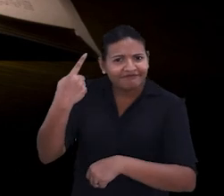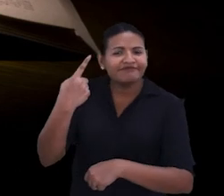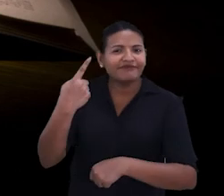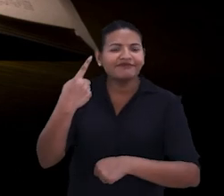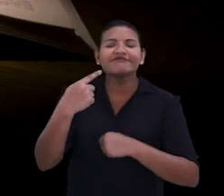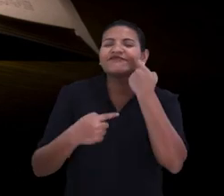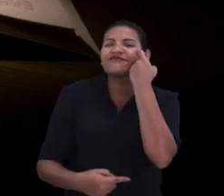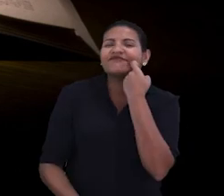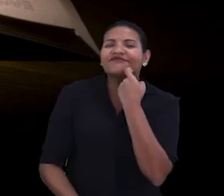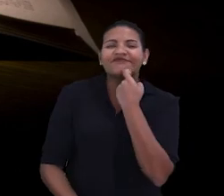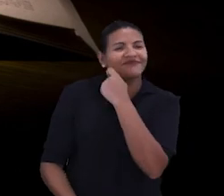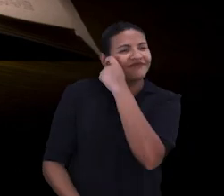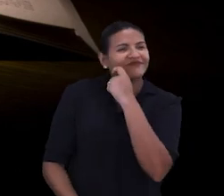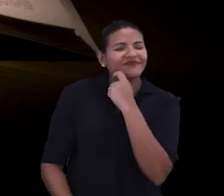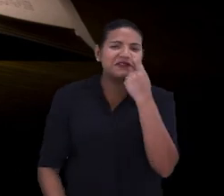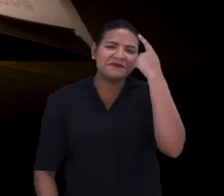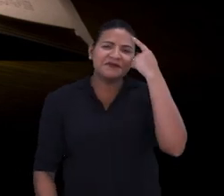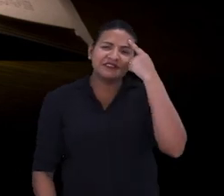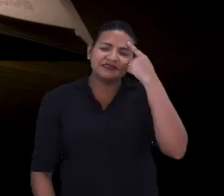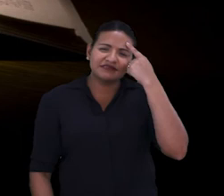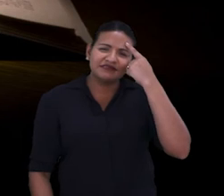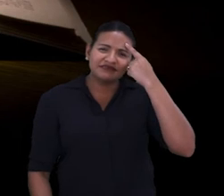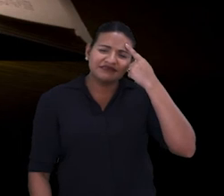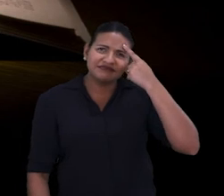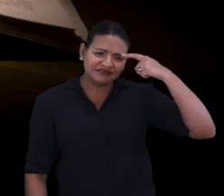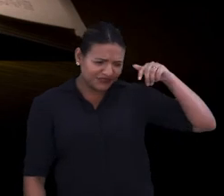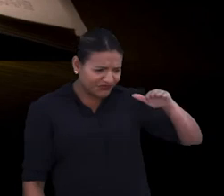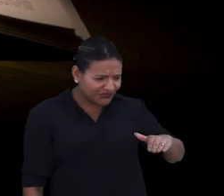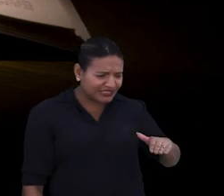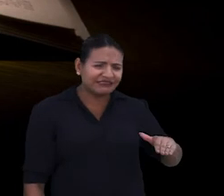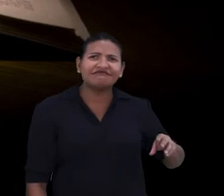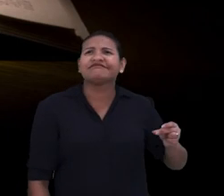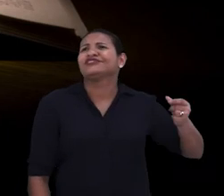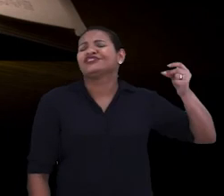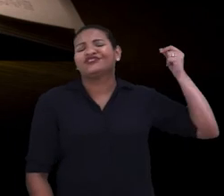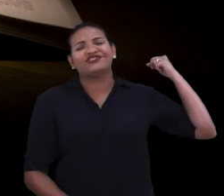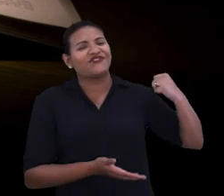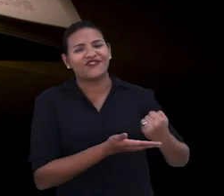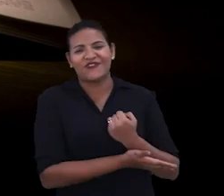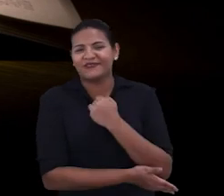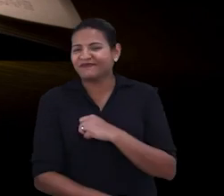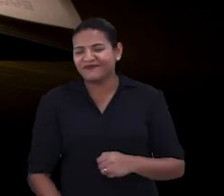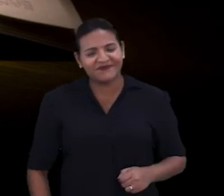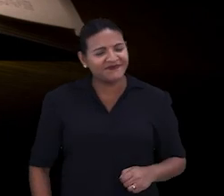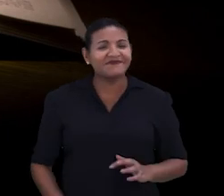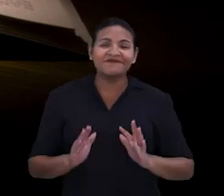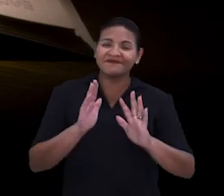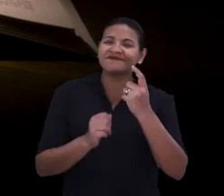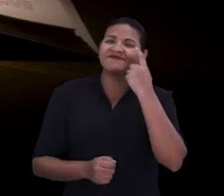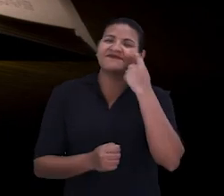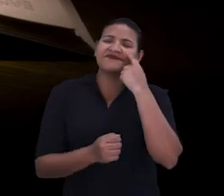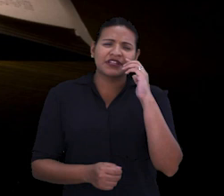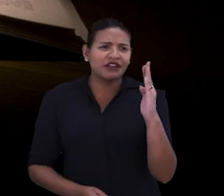ao fazer a barba pela primeira vez, pensa que a infância ficou para trás. E, no entanto, é exatamente isso. O rosto que